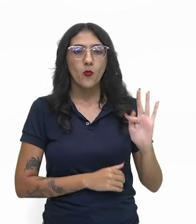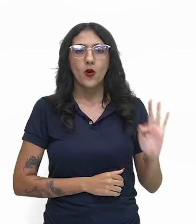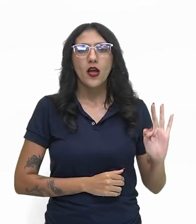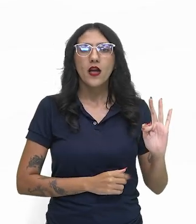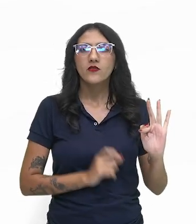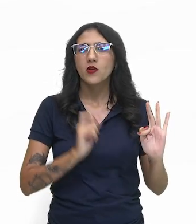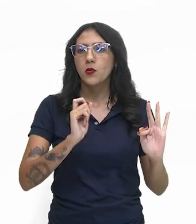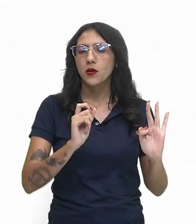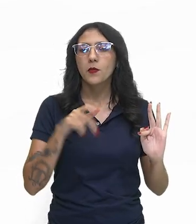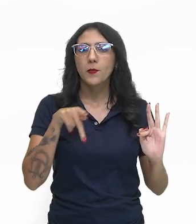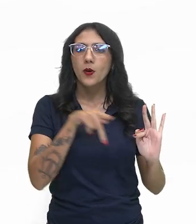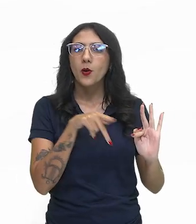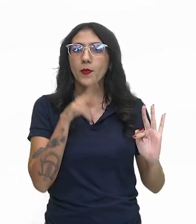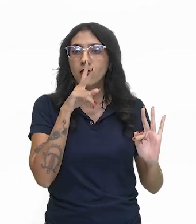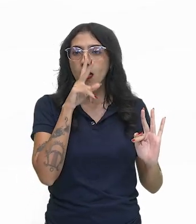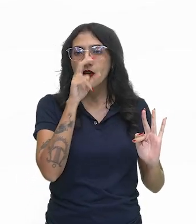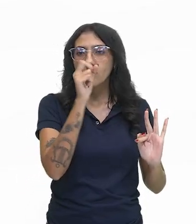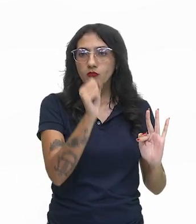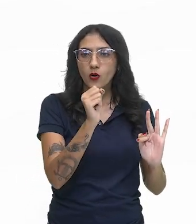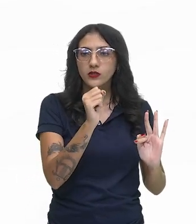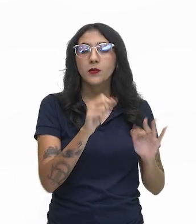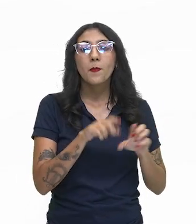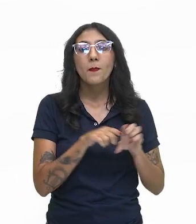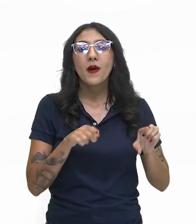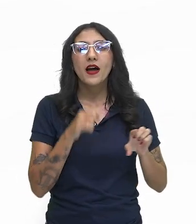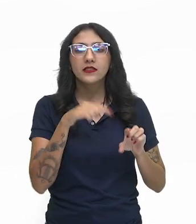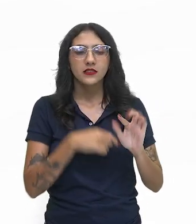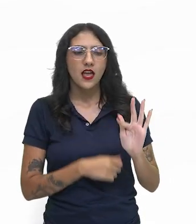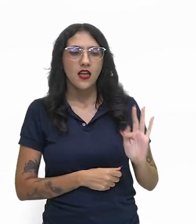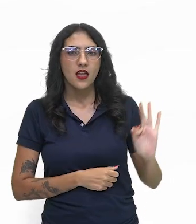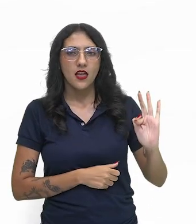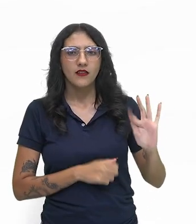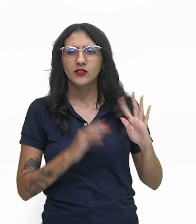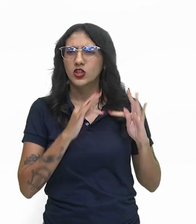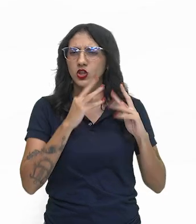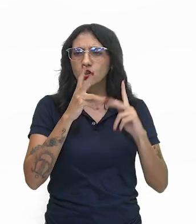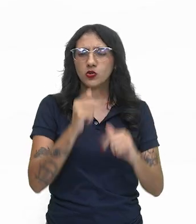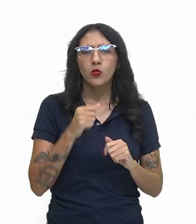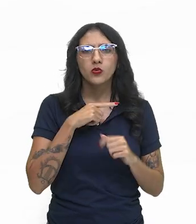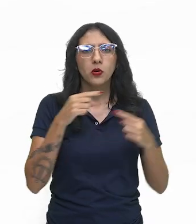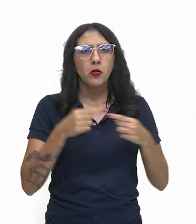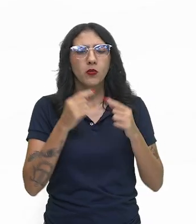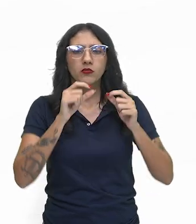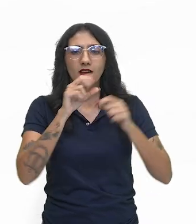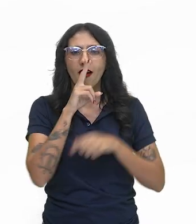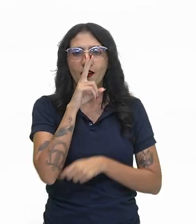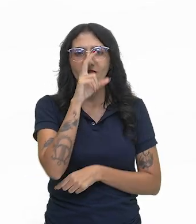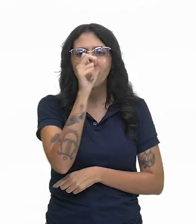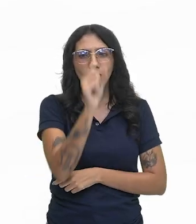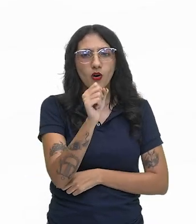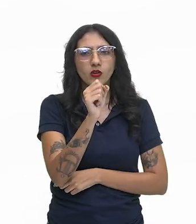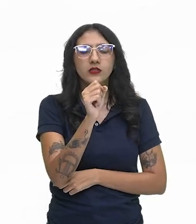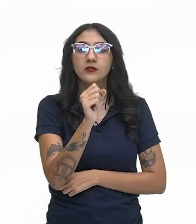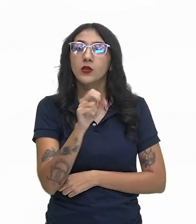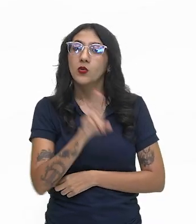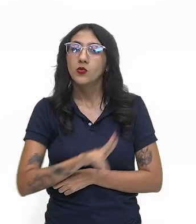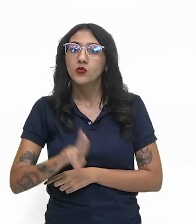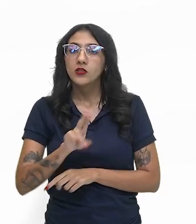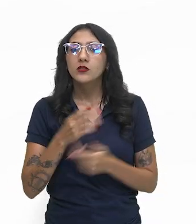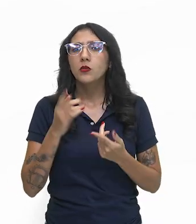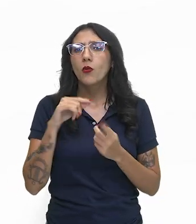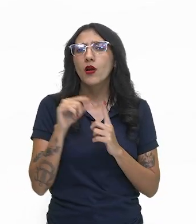força. Como estamos falando da lei de Newton, tudo que se refere à força, temos a